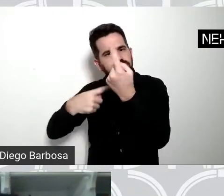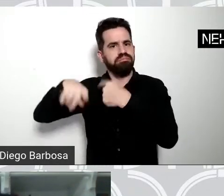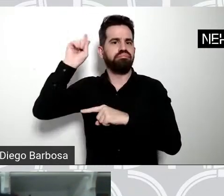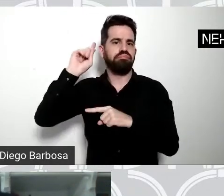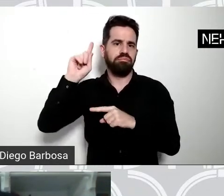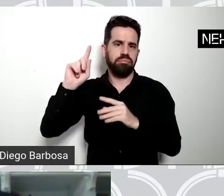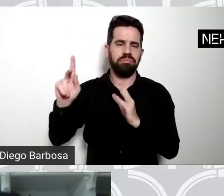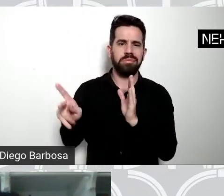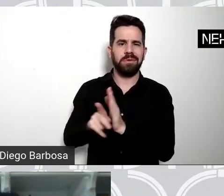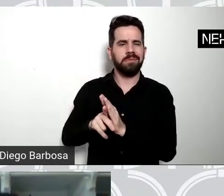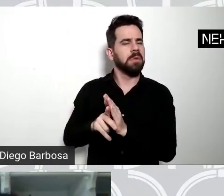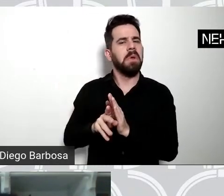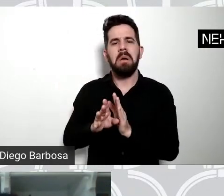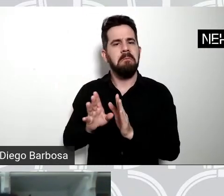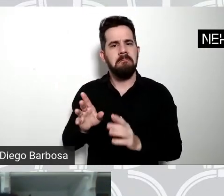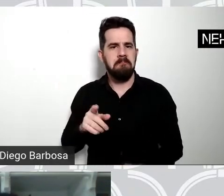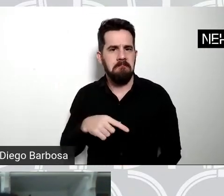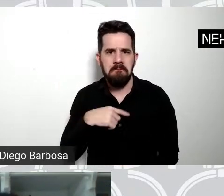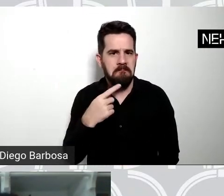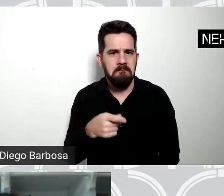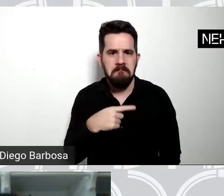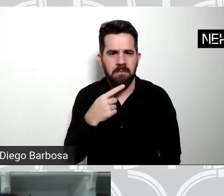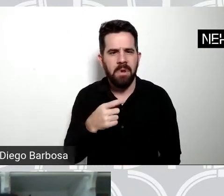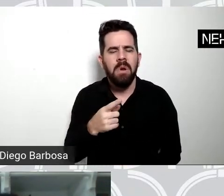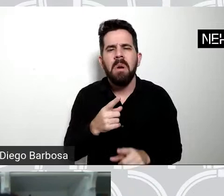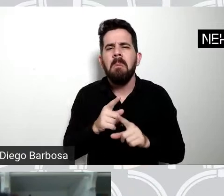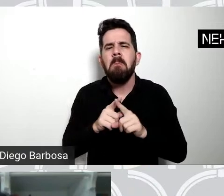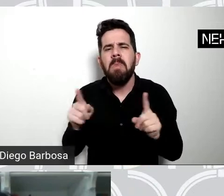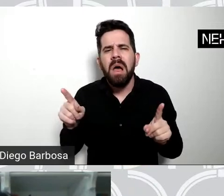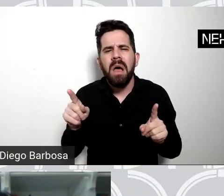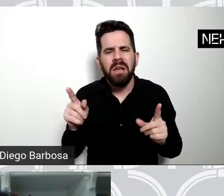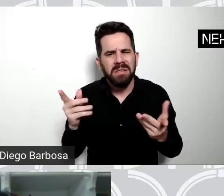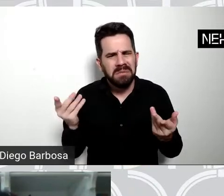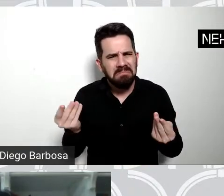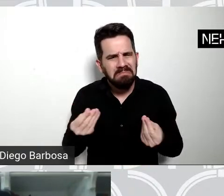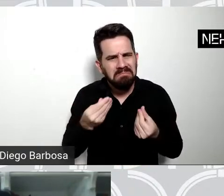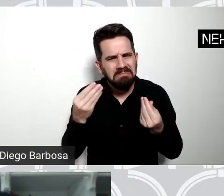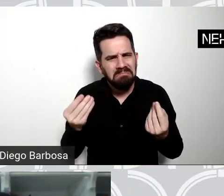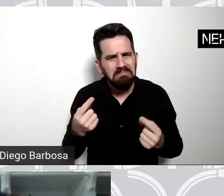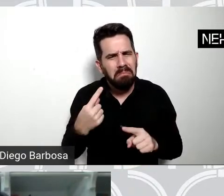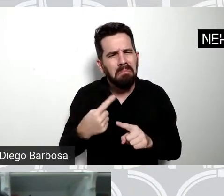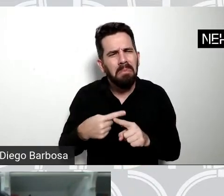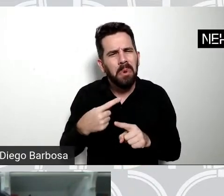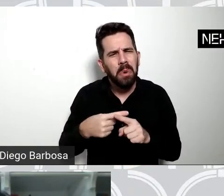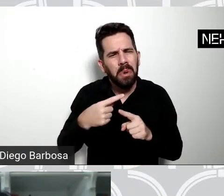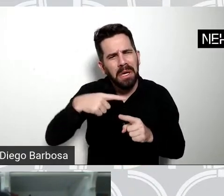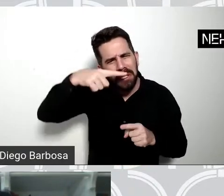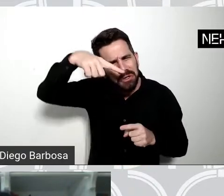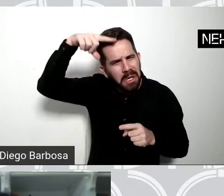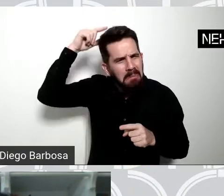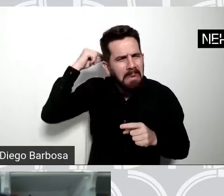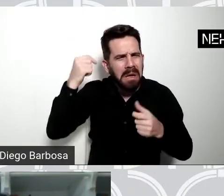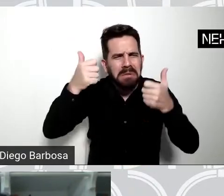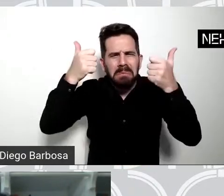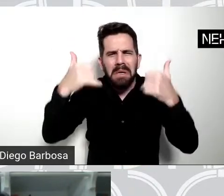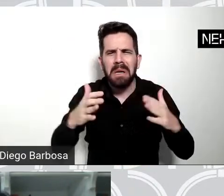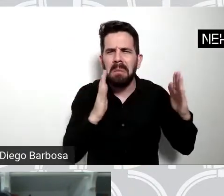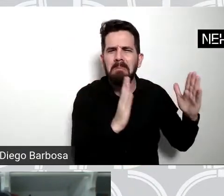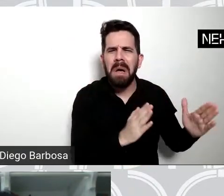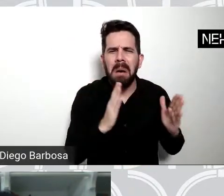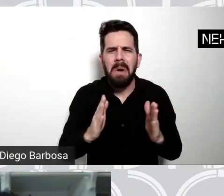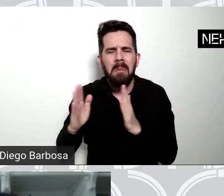30. Vocês devem estar se perguntando por que ela foi buscar essas fases da